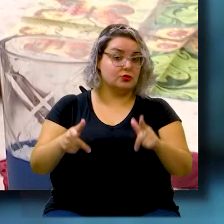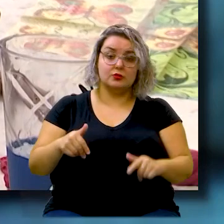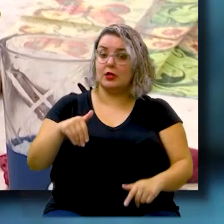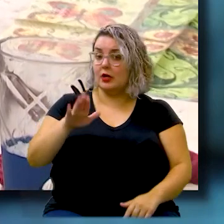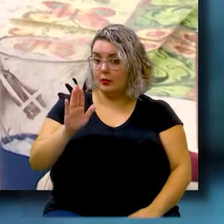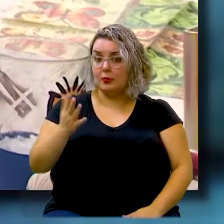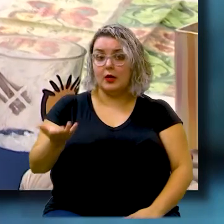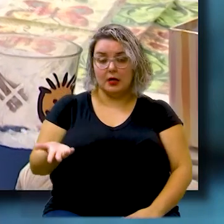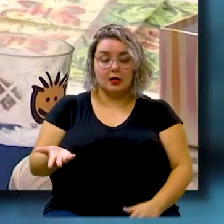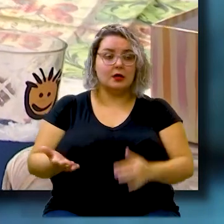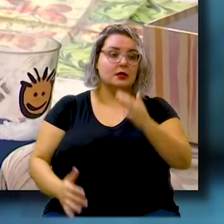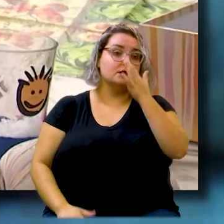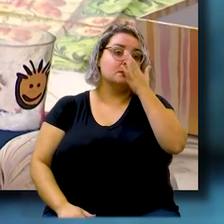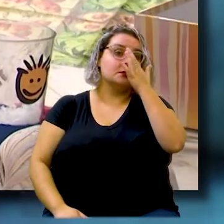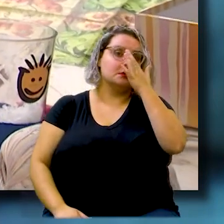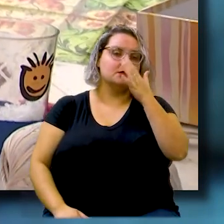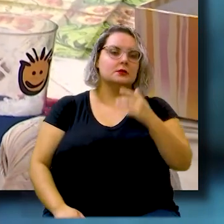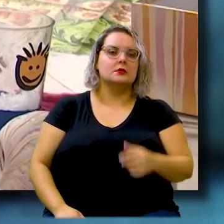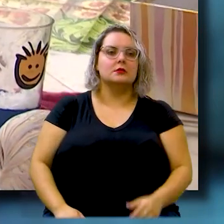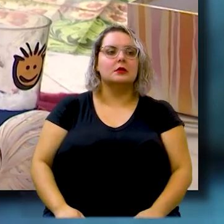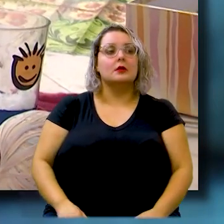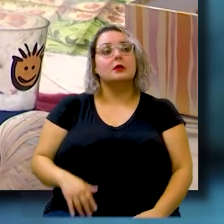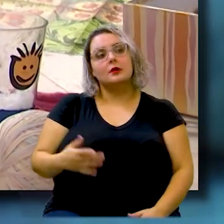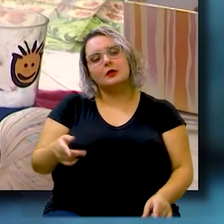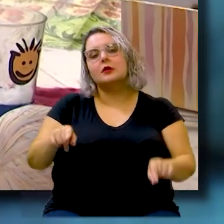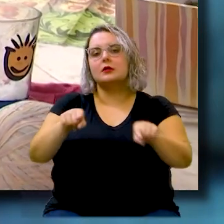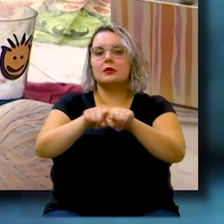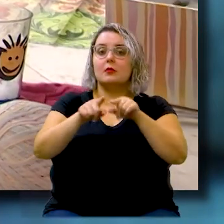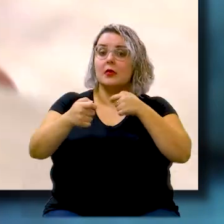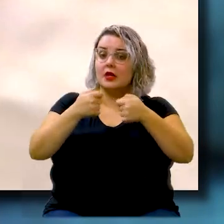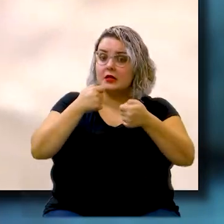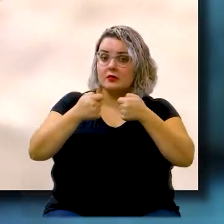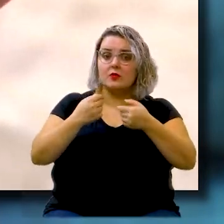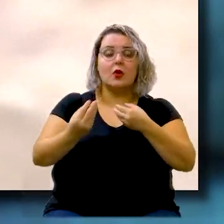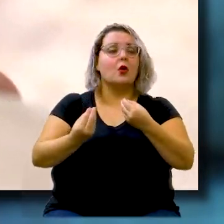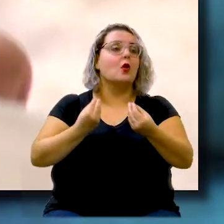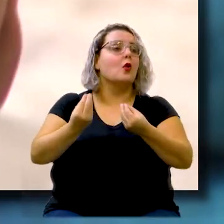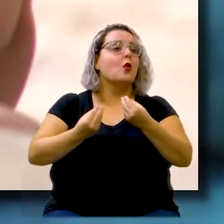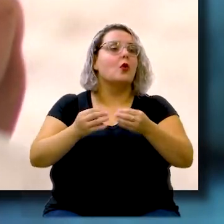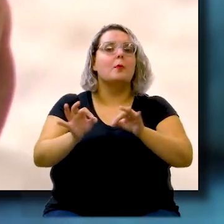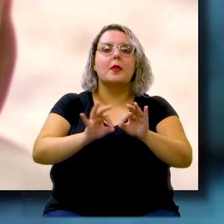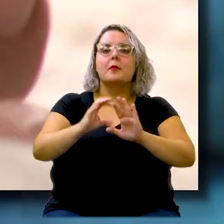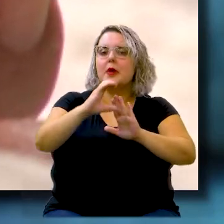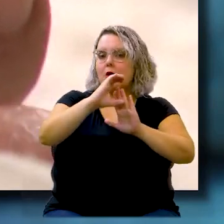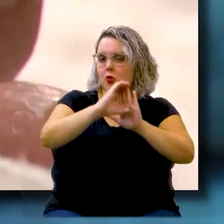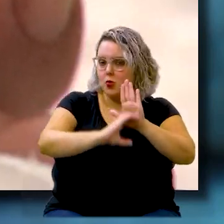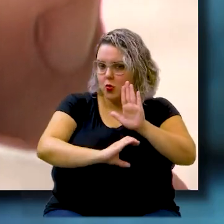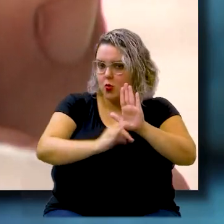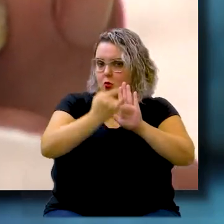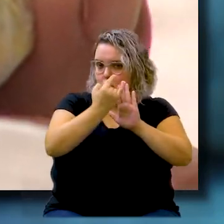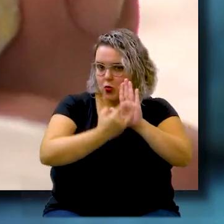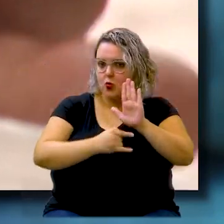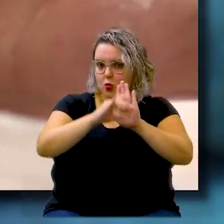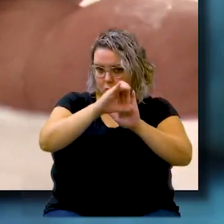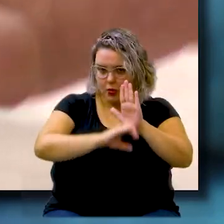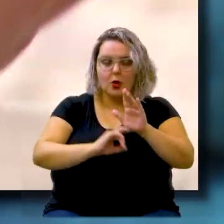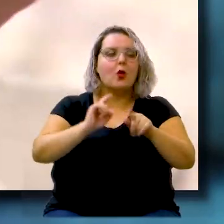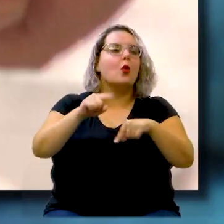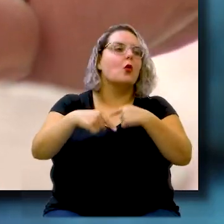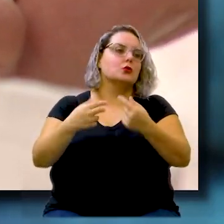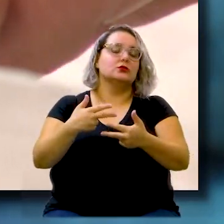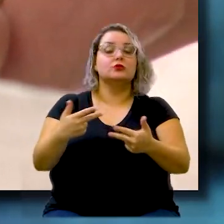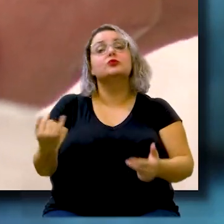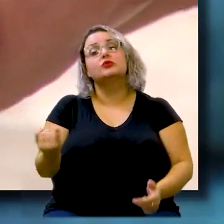a mais, né, para isso. A questão de entrevista, de como preparar um currículo, né, são outros conteúdos que